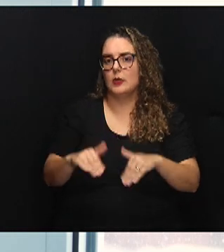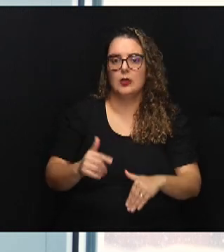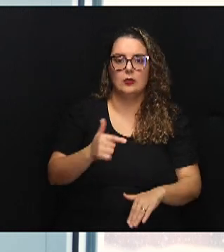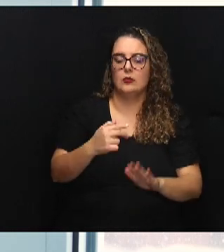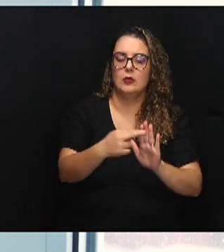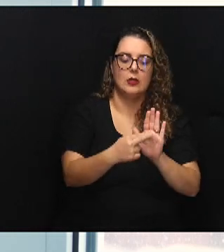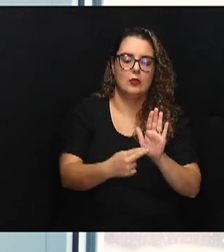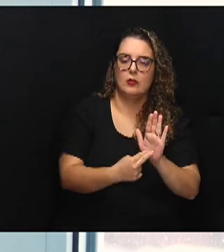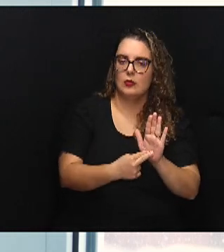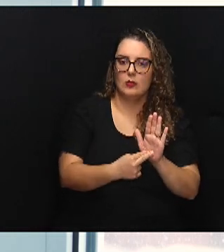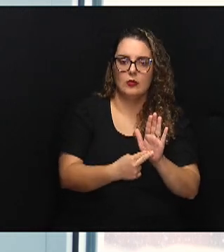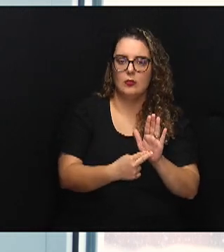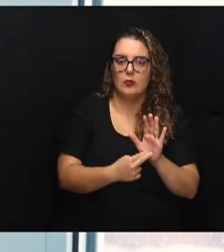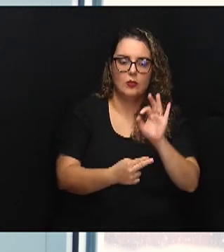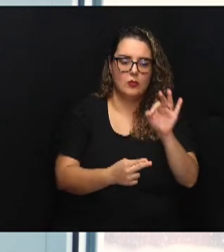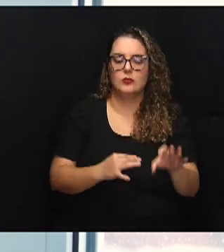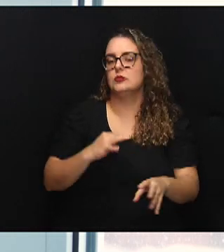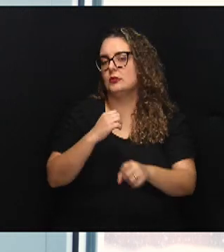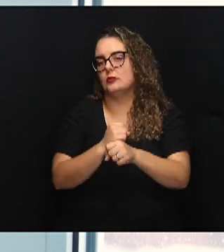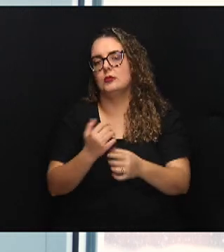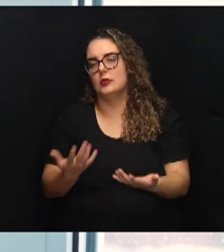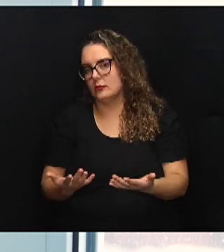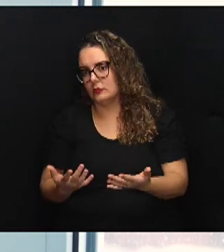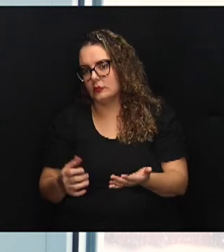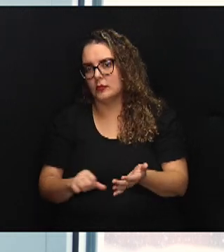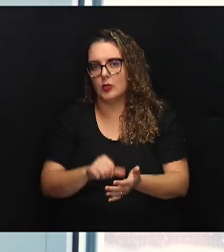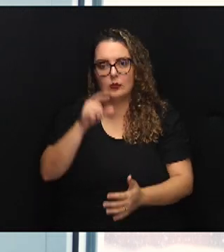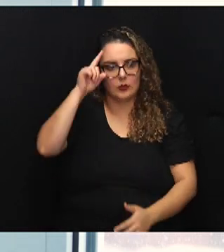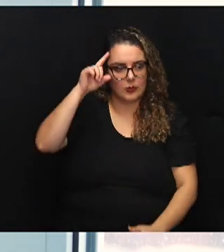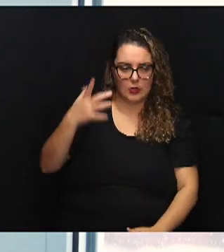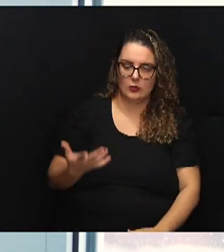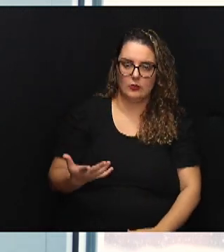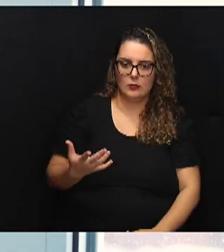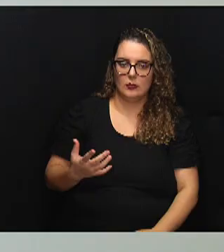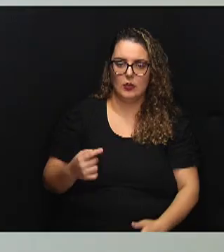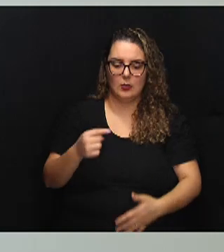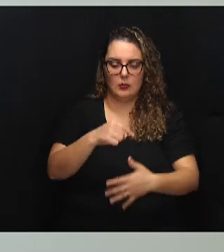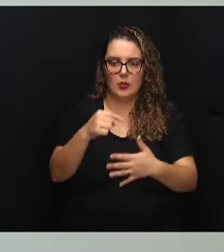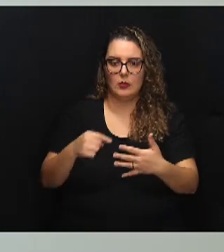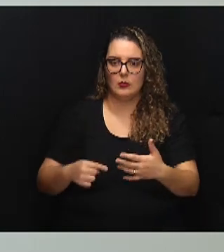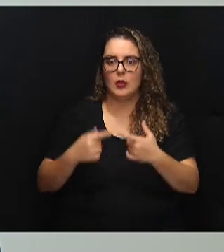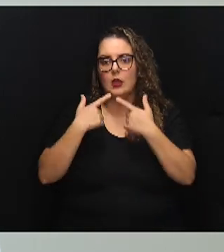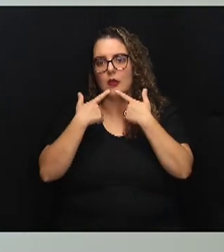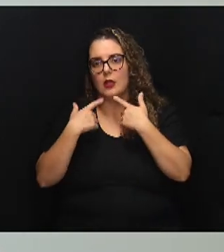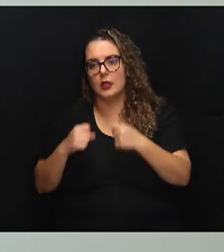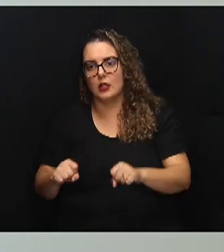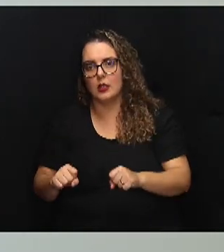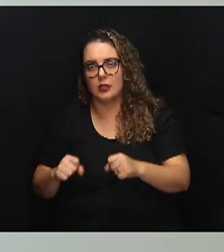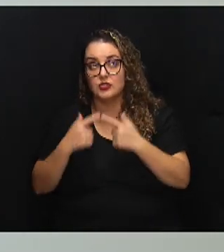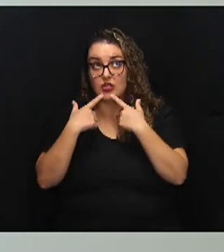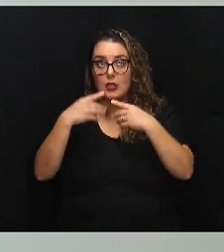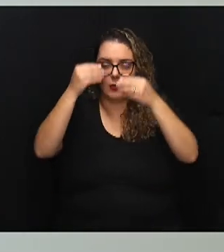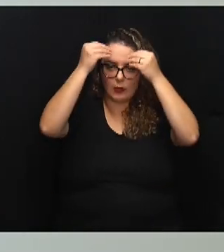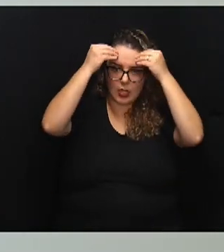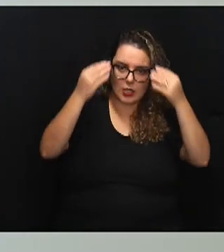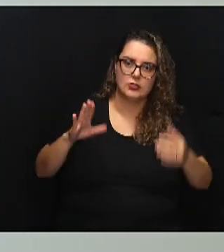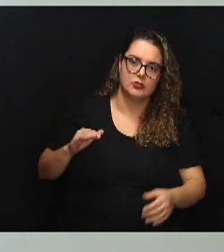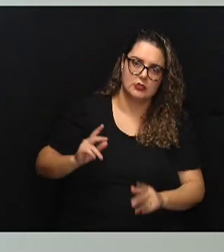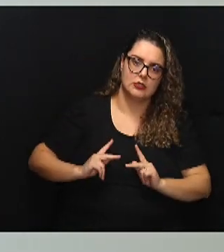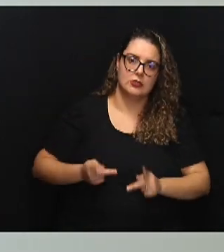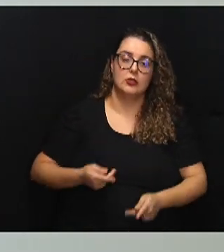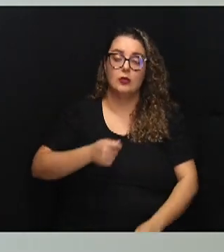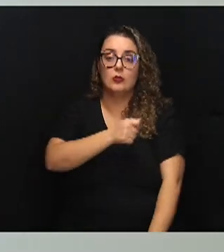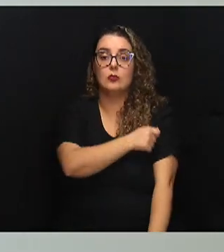nota condicionada ao acerto absoluto. No primeiro dia são lá as questões de linguagem, de ciências humanas, e o aluno ele